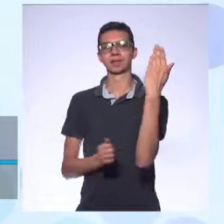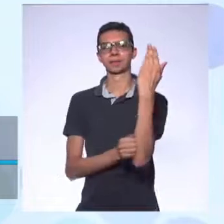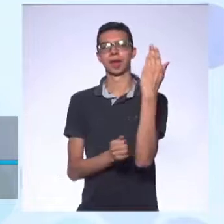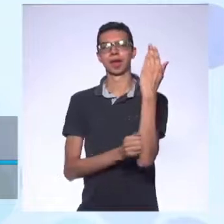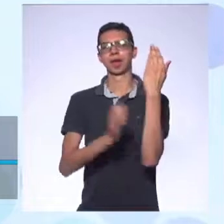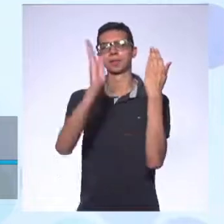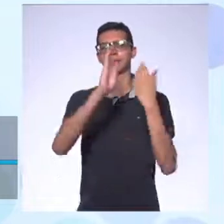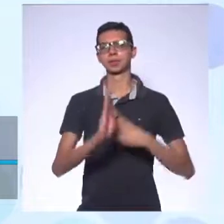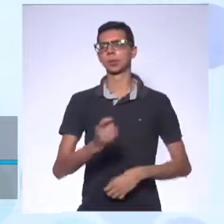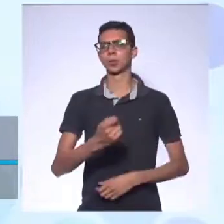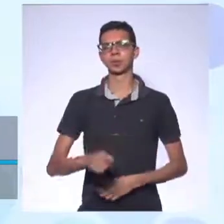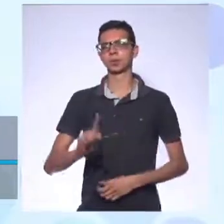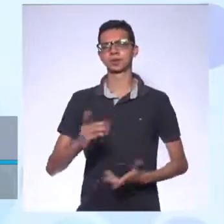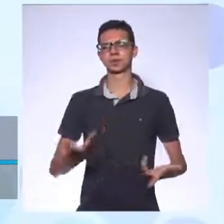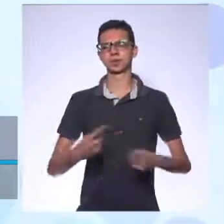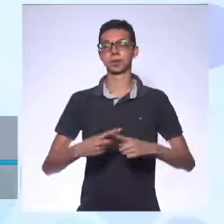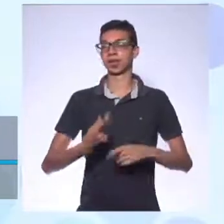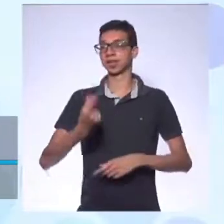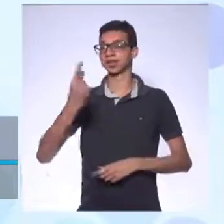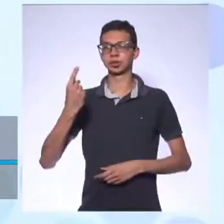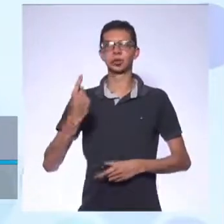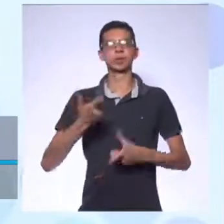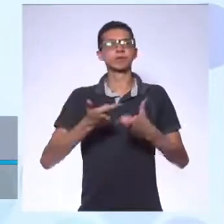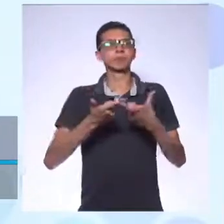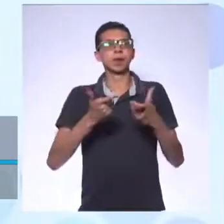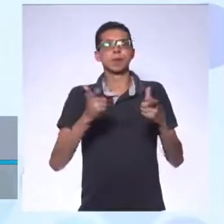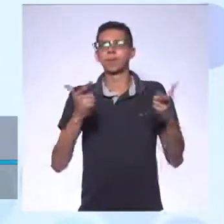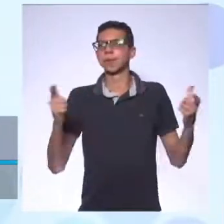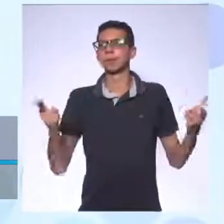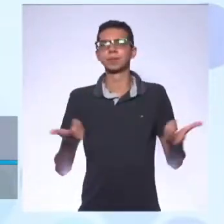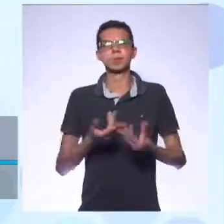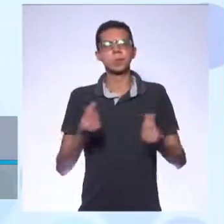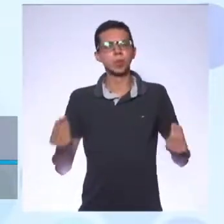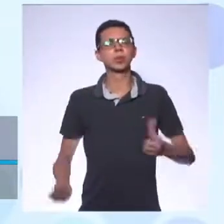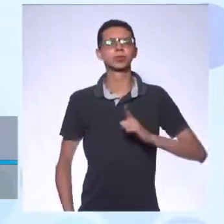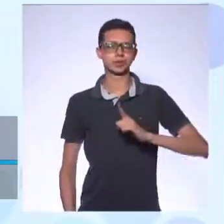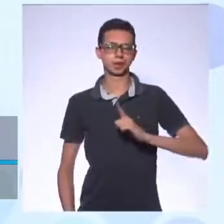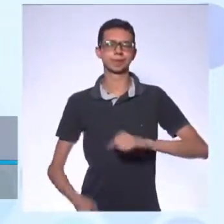que era relativamente abundante aqui no nosso país. Tá bom?